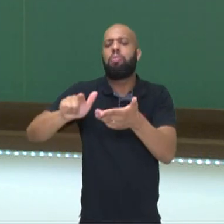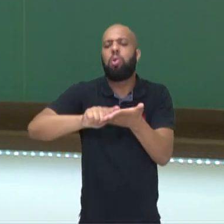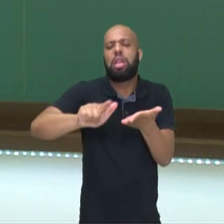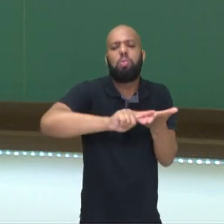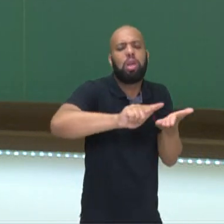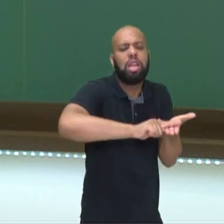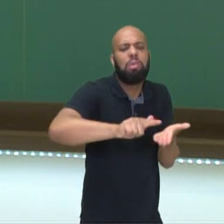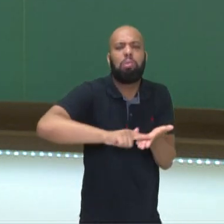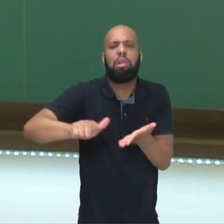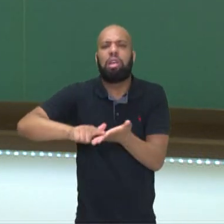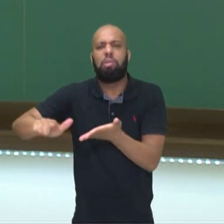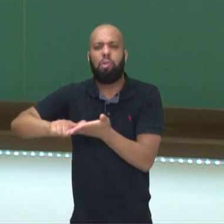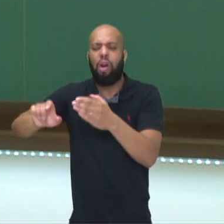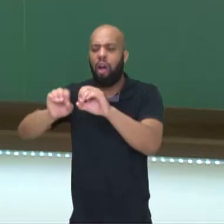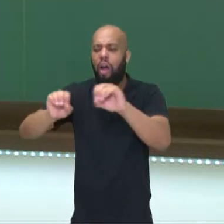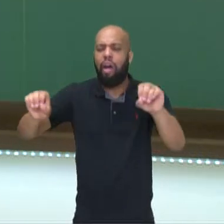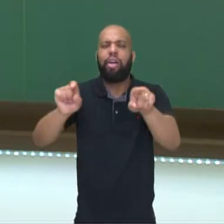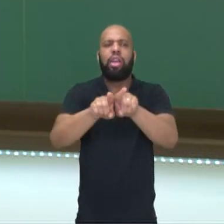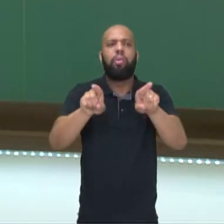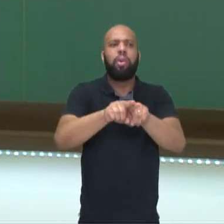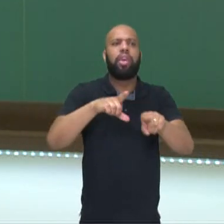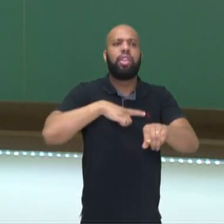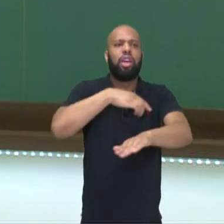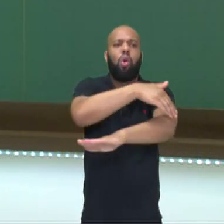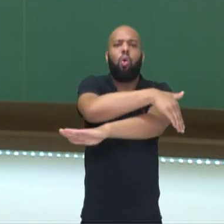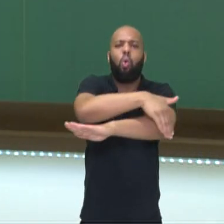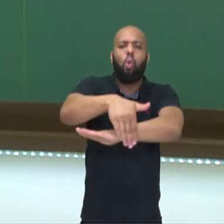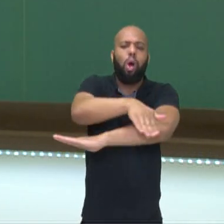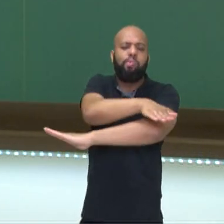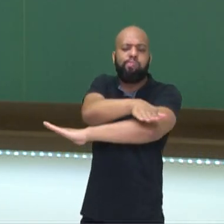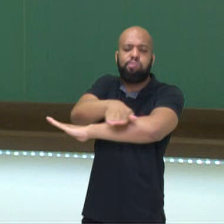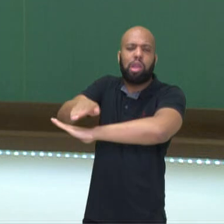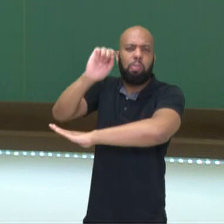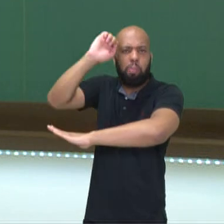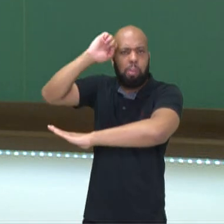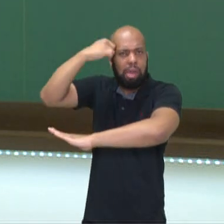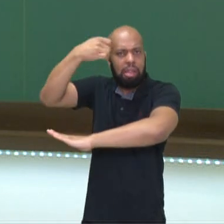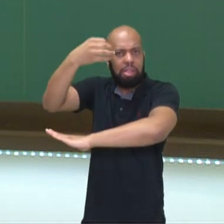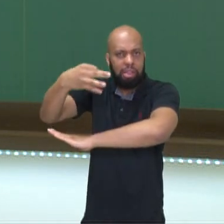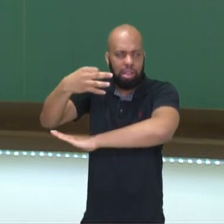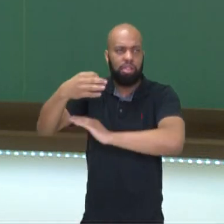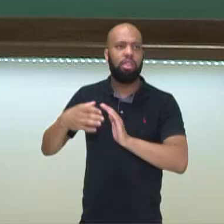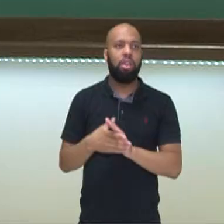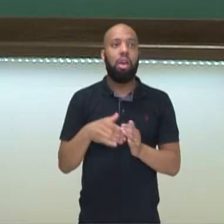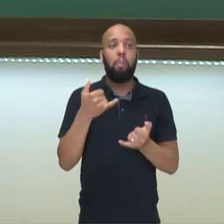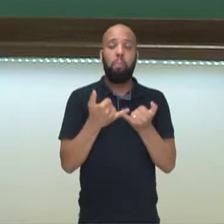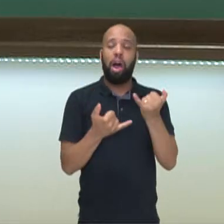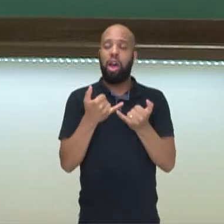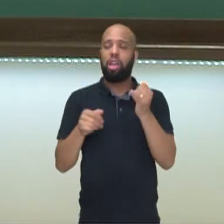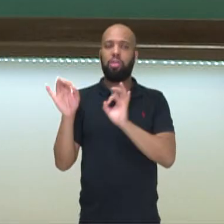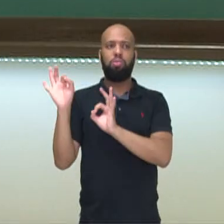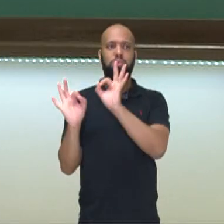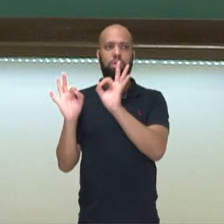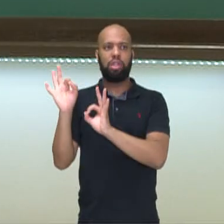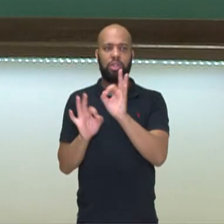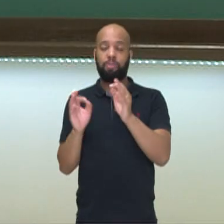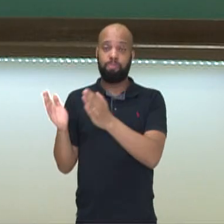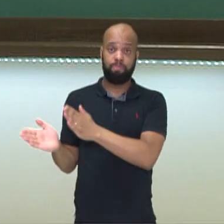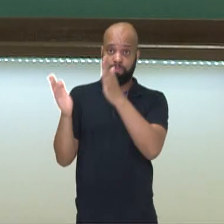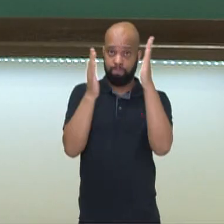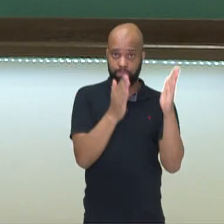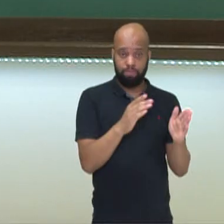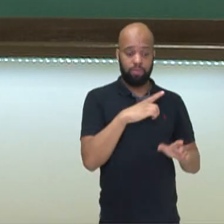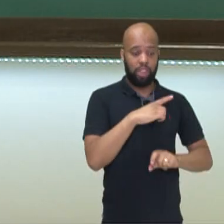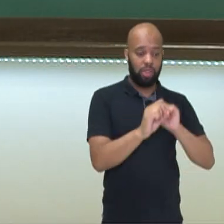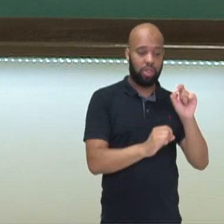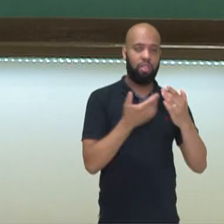esgoto, aqui eles têm ruas asfaltadas e aqui parece tudo organizado. Enquanto aqui